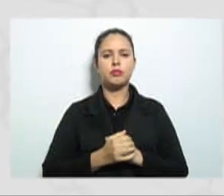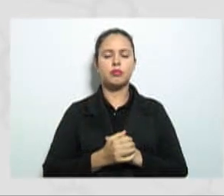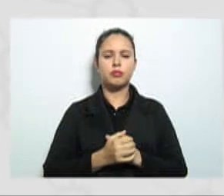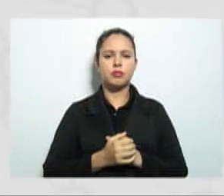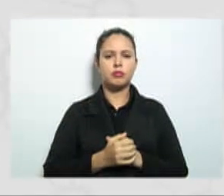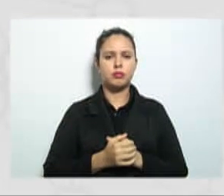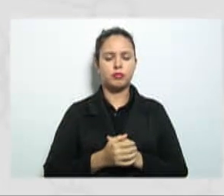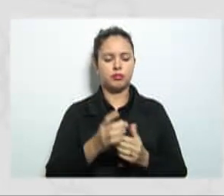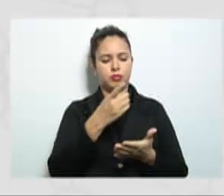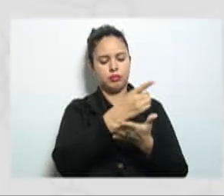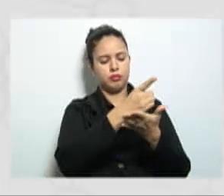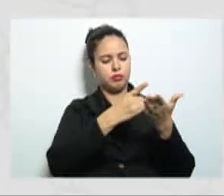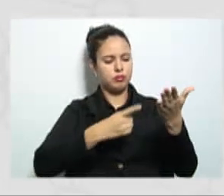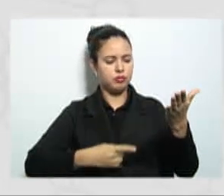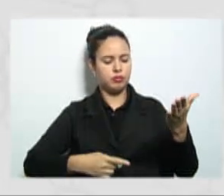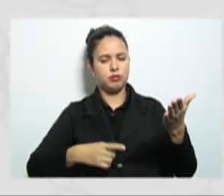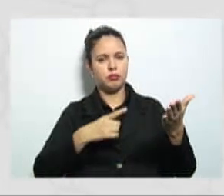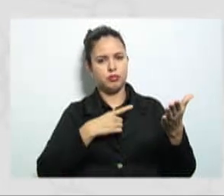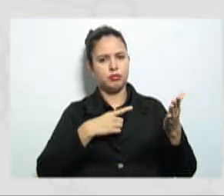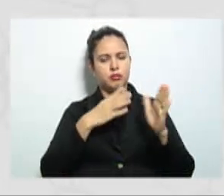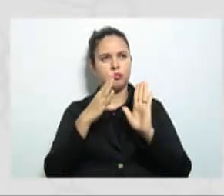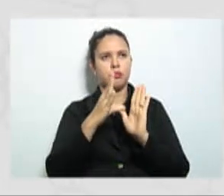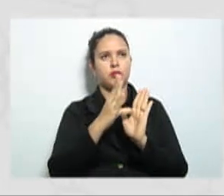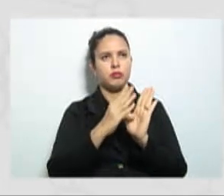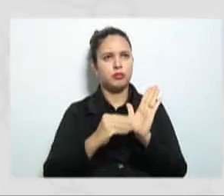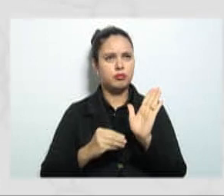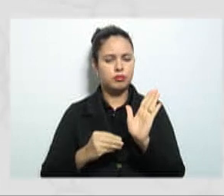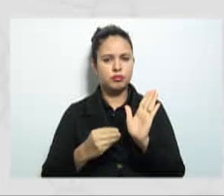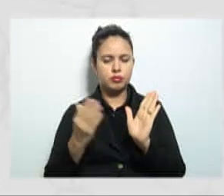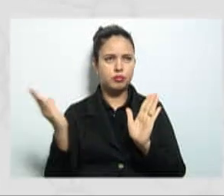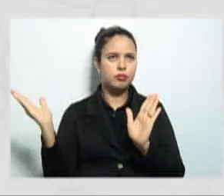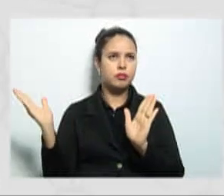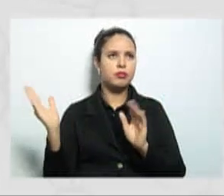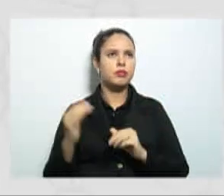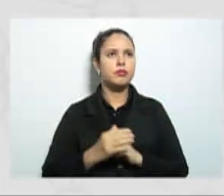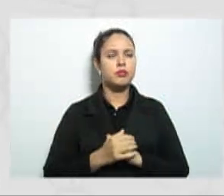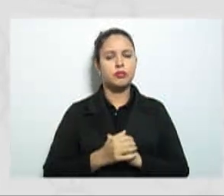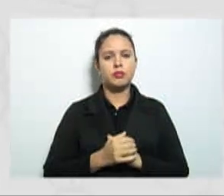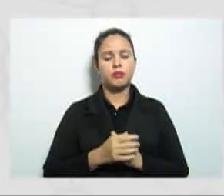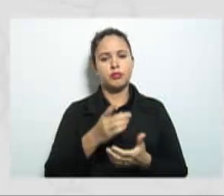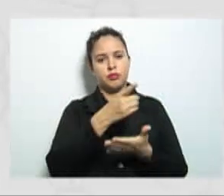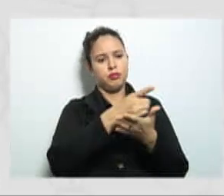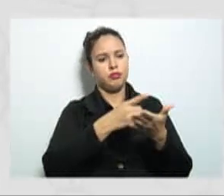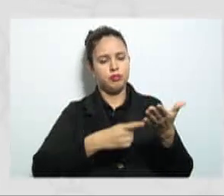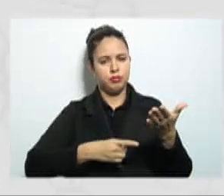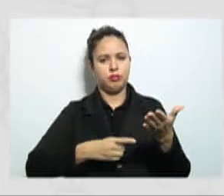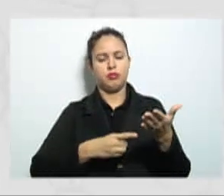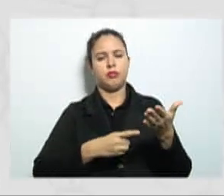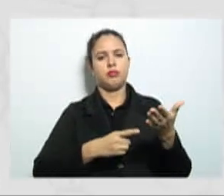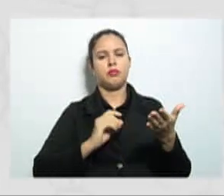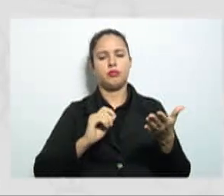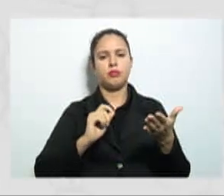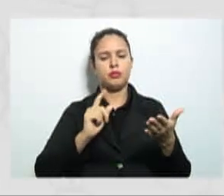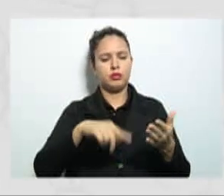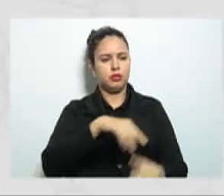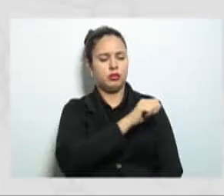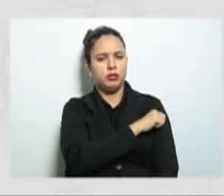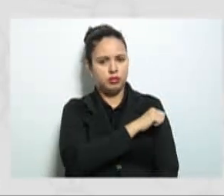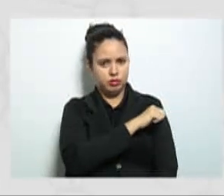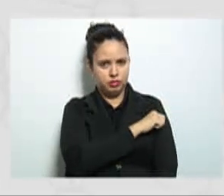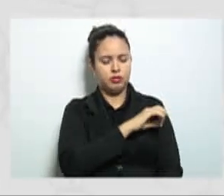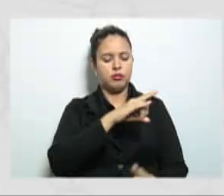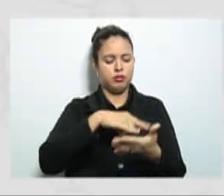a declaração, ali um modelo, como vocês podem observar, declaramos para os devidos fins que é aluno